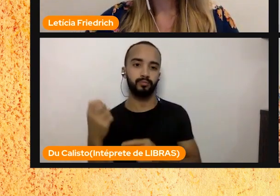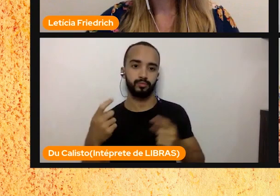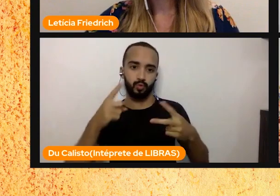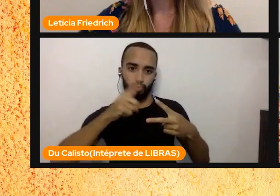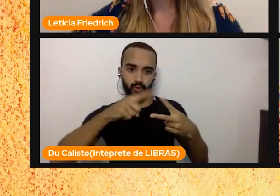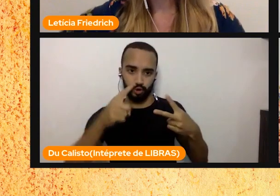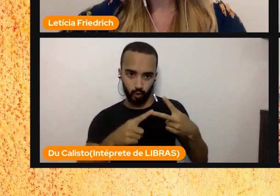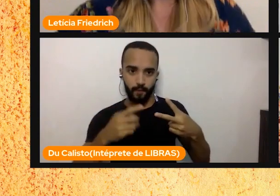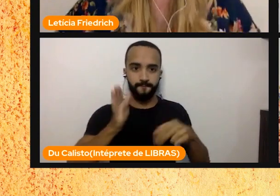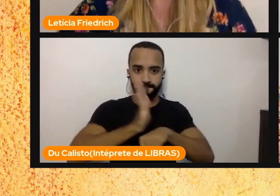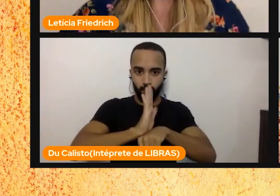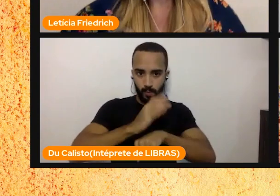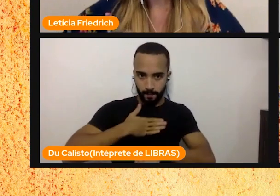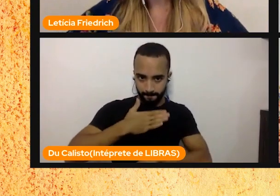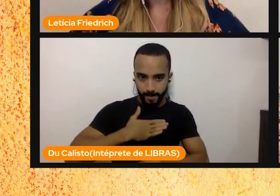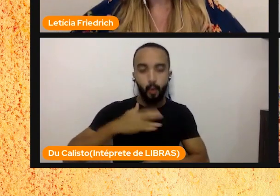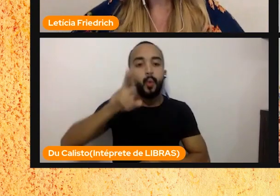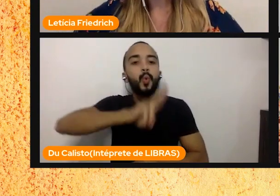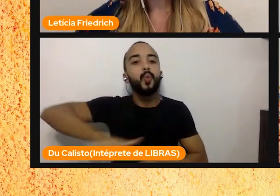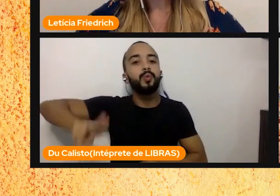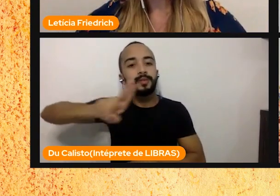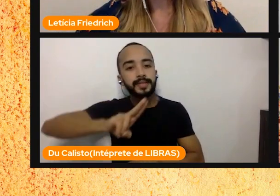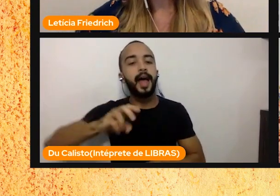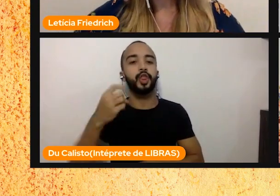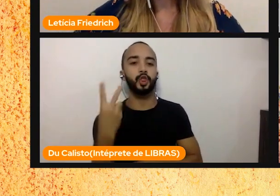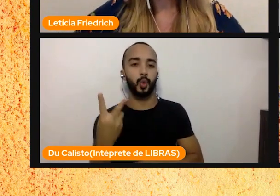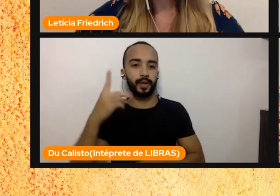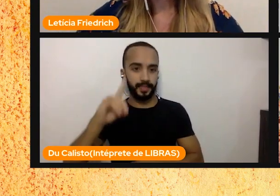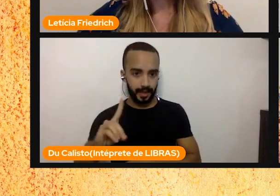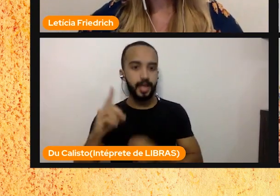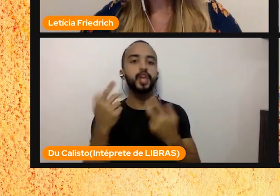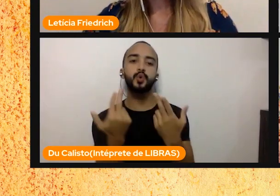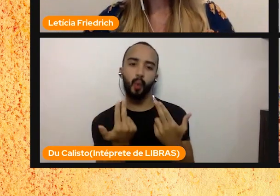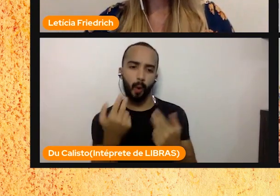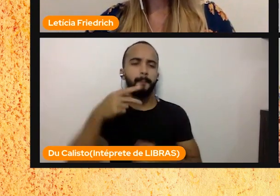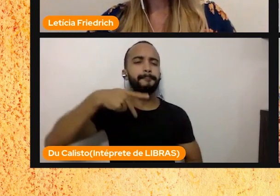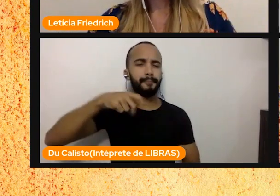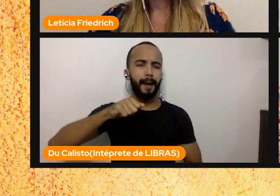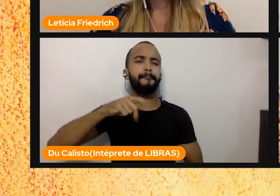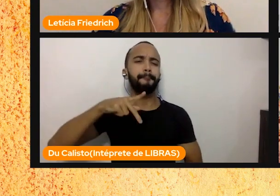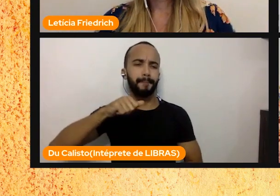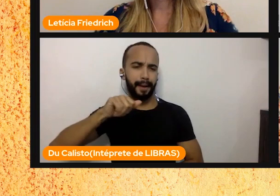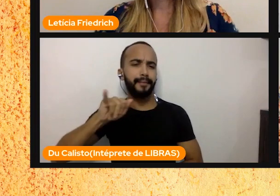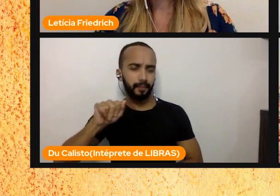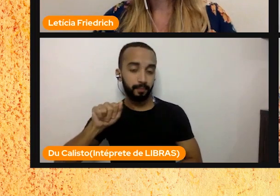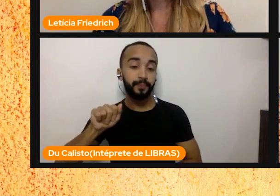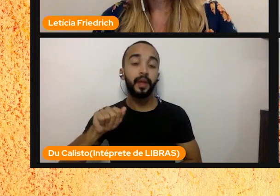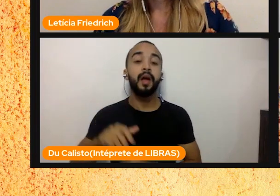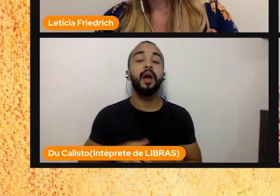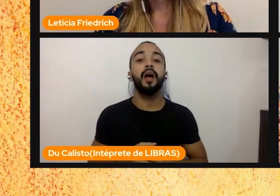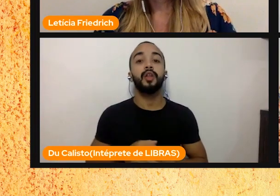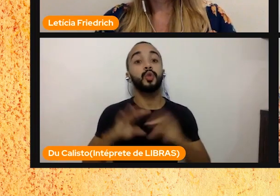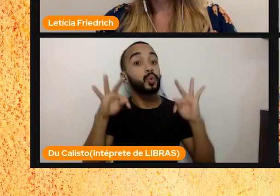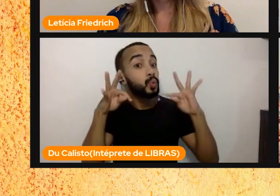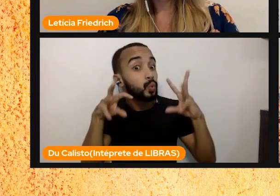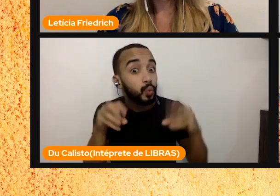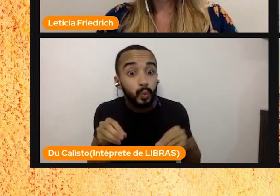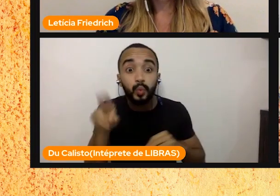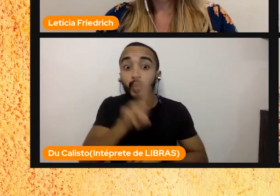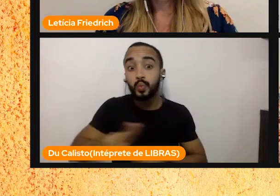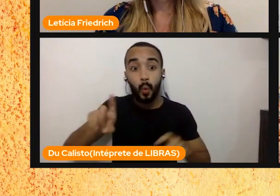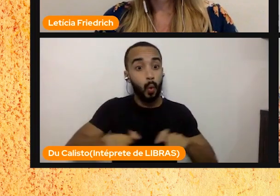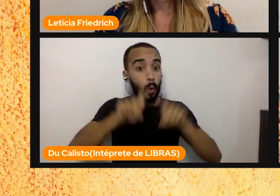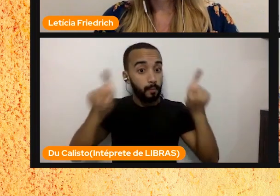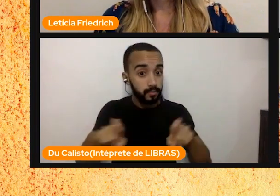a mesma de Papaya, é cutout 2D, né? A gente fez todo no computador, né? No caso de Jangadeiros, a